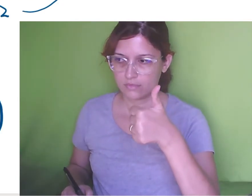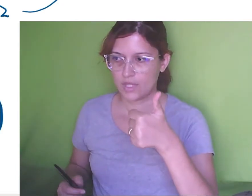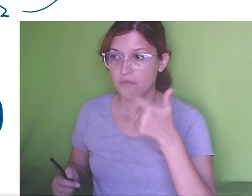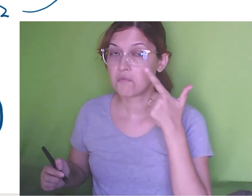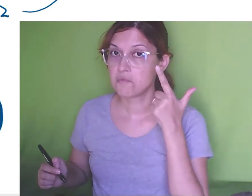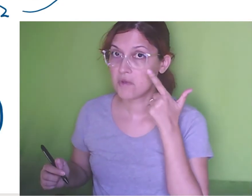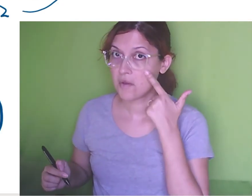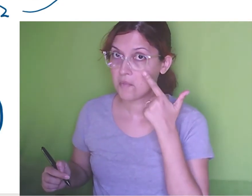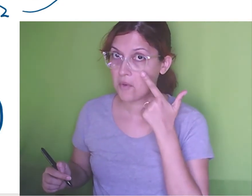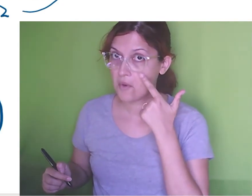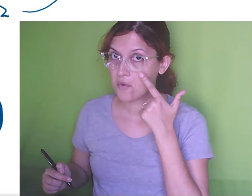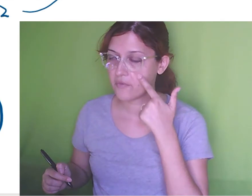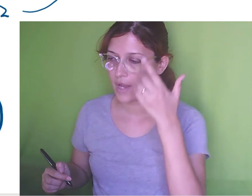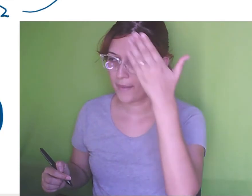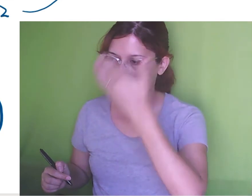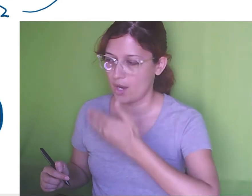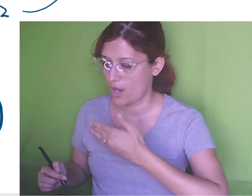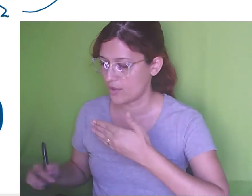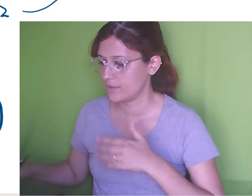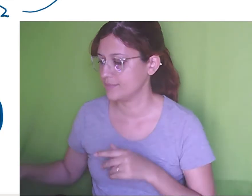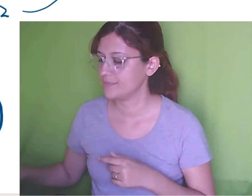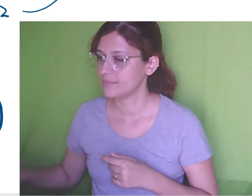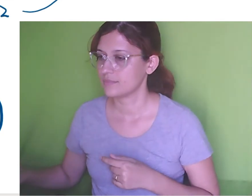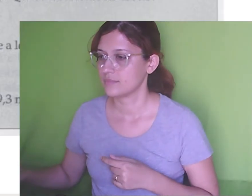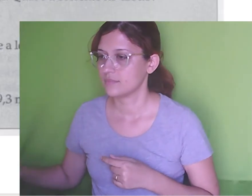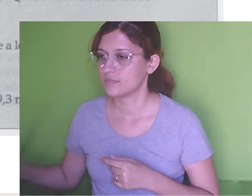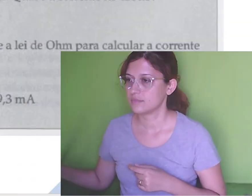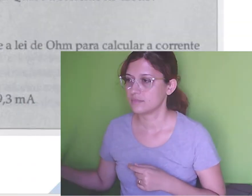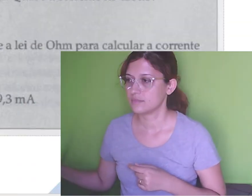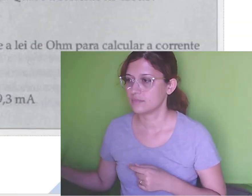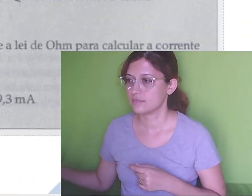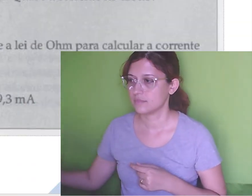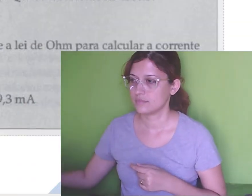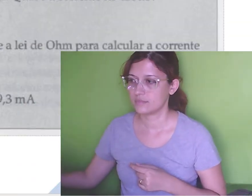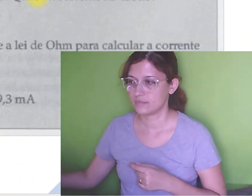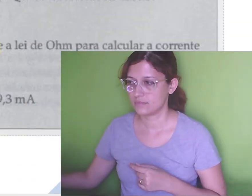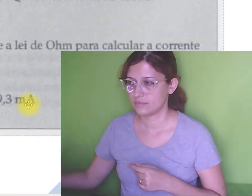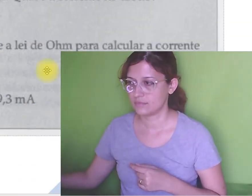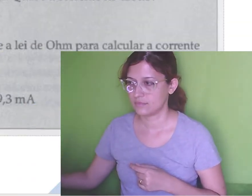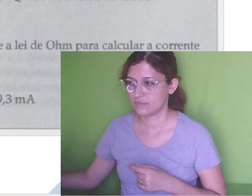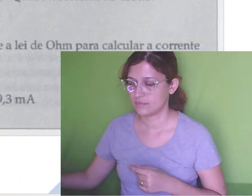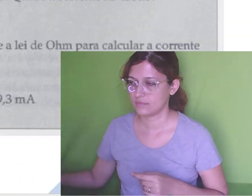Ok? Vamos ver se está certo.